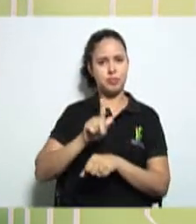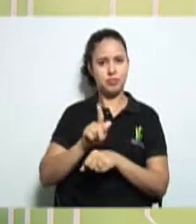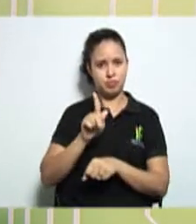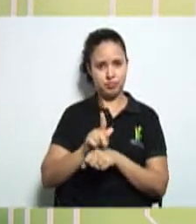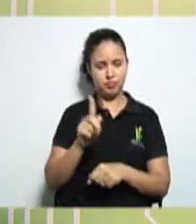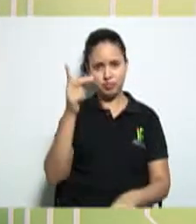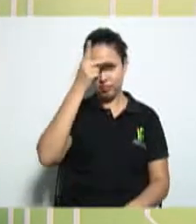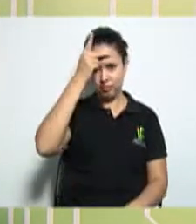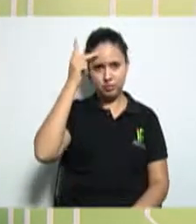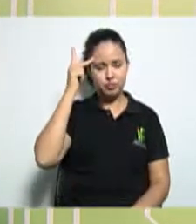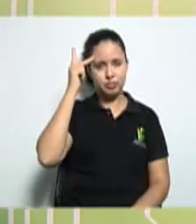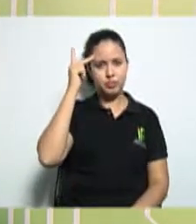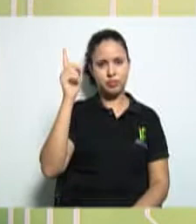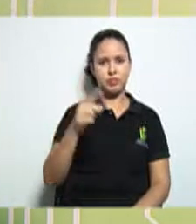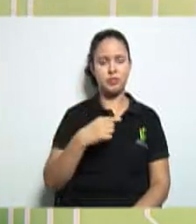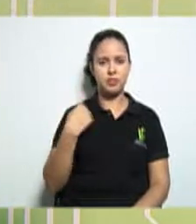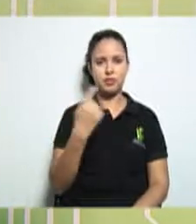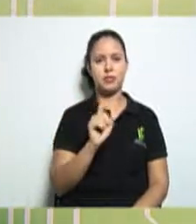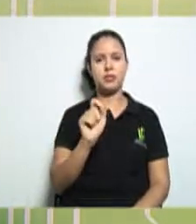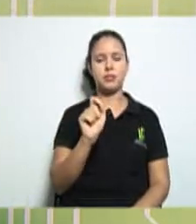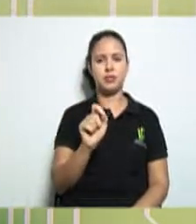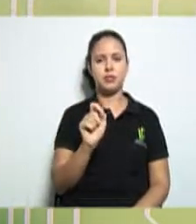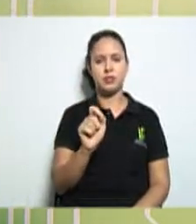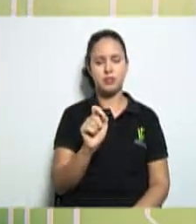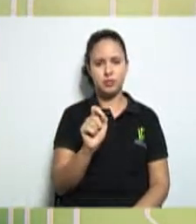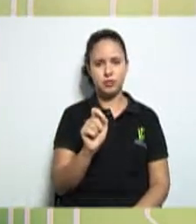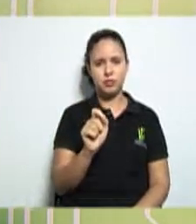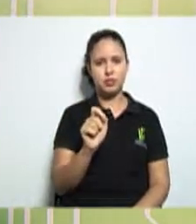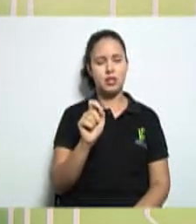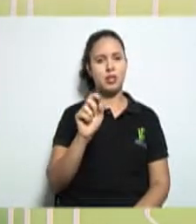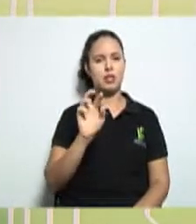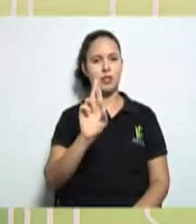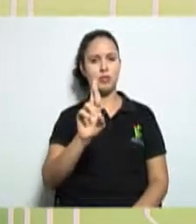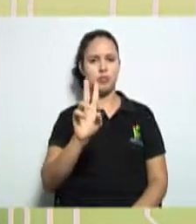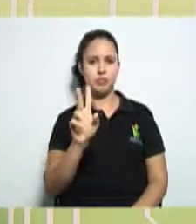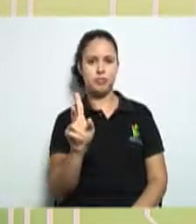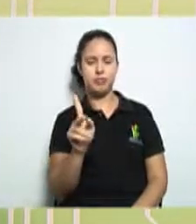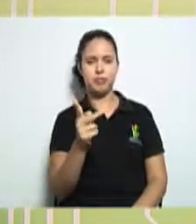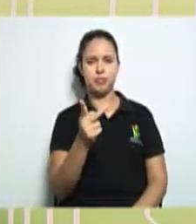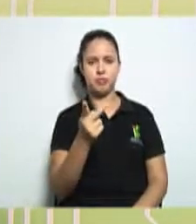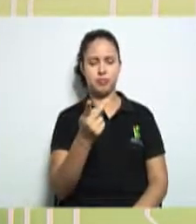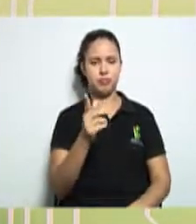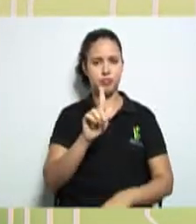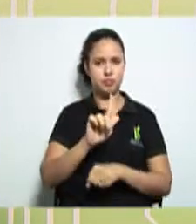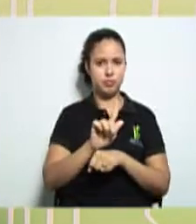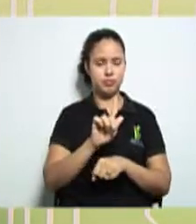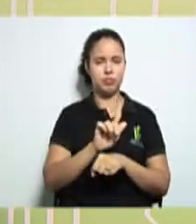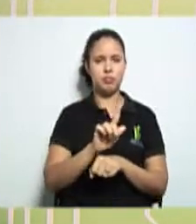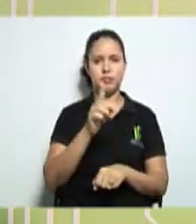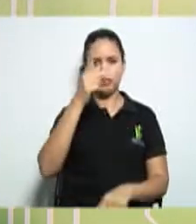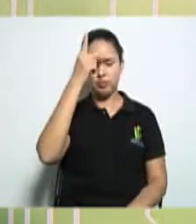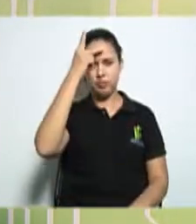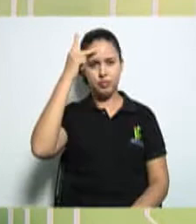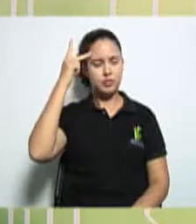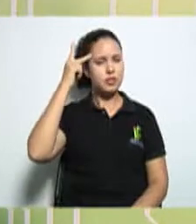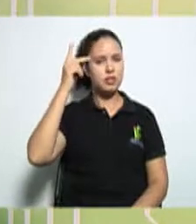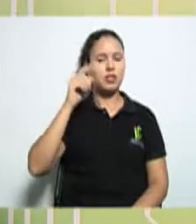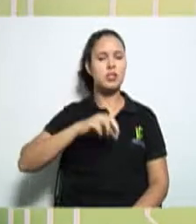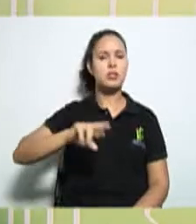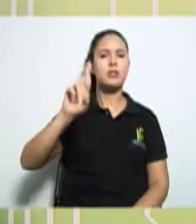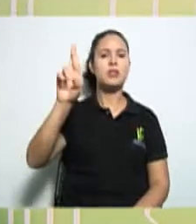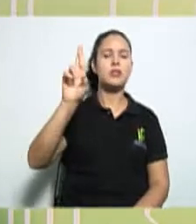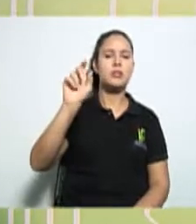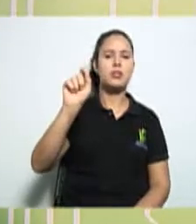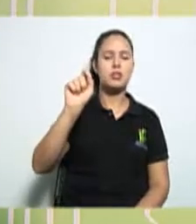nossa disciplina, a gente vai ver que a parte do recurso humanos ali da gestão de pessoas, ele é responsável por gerir